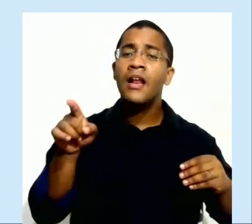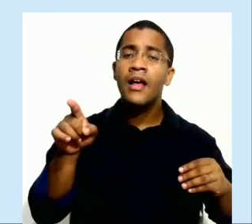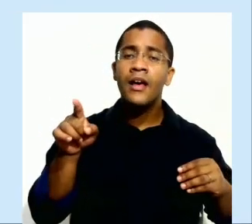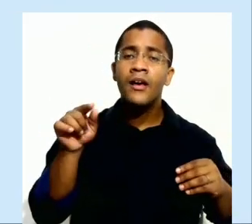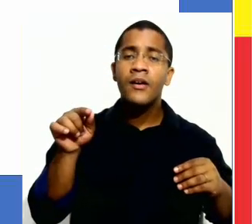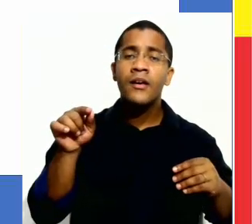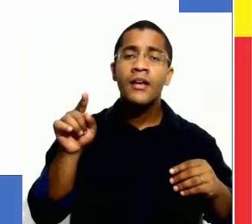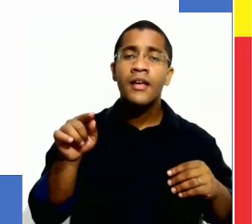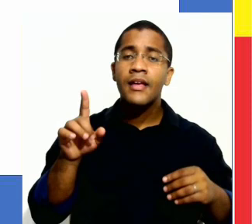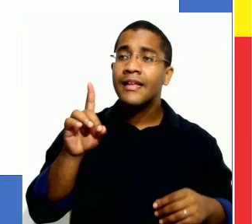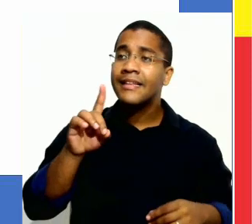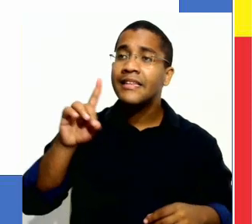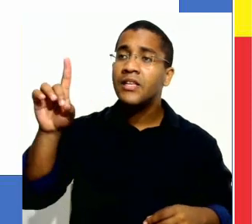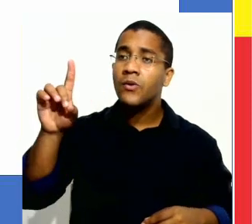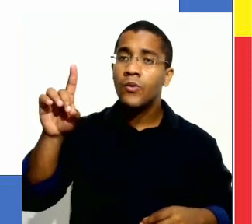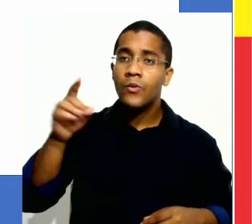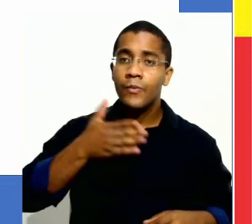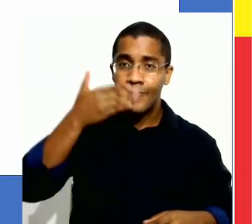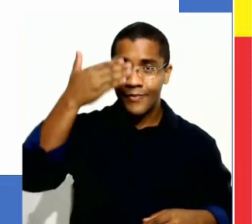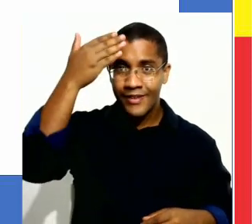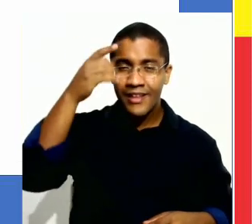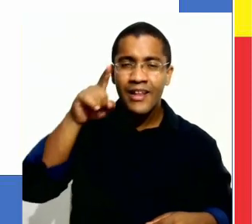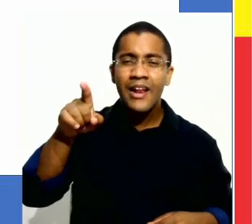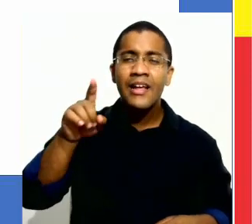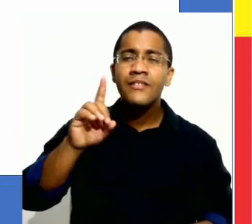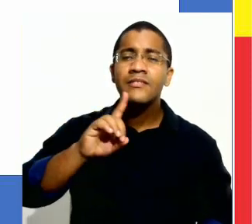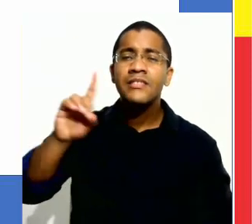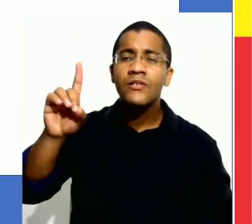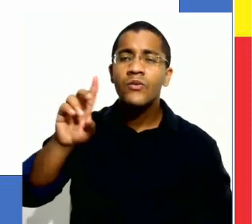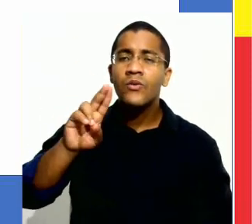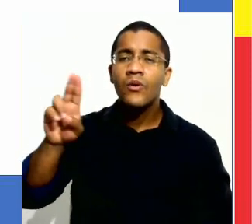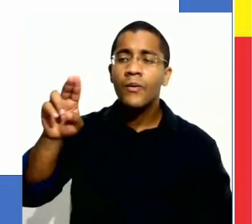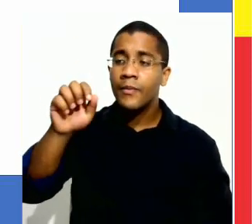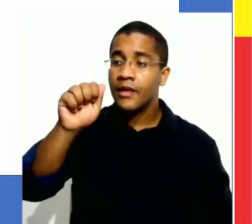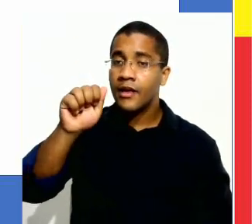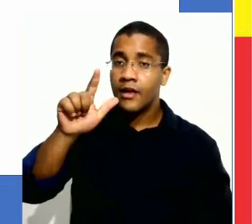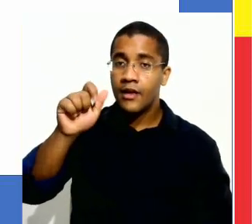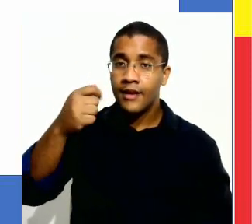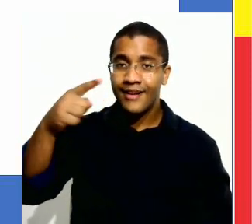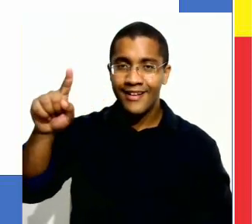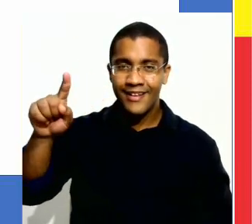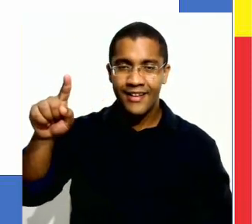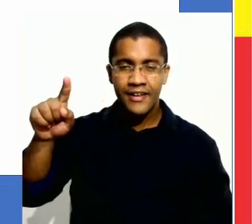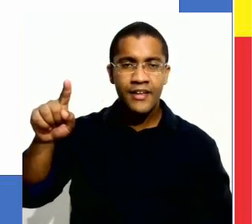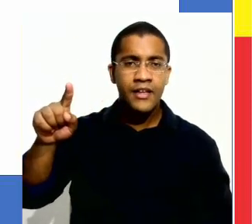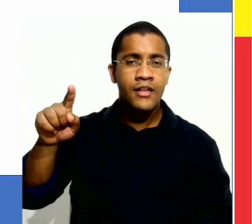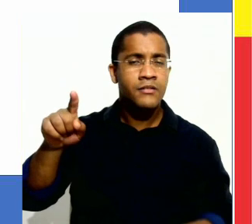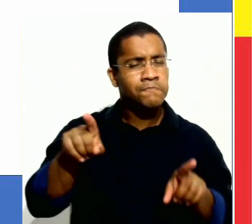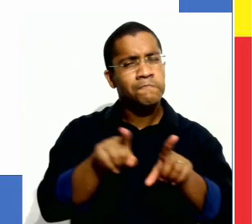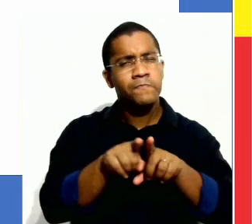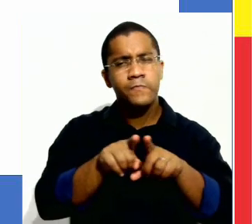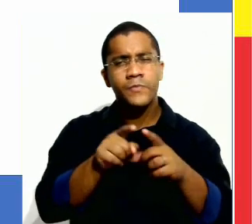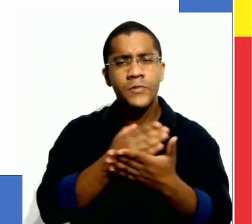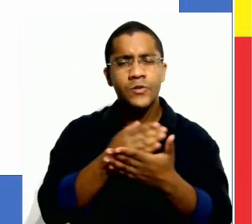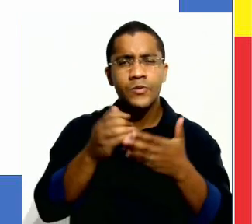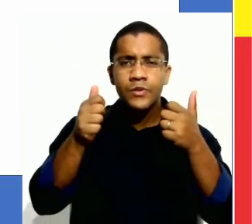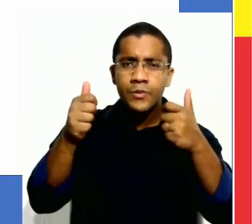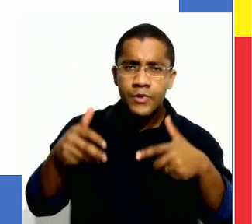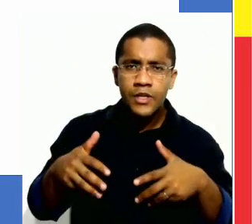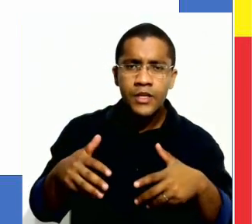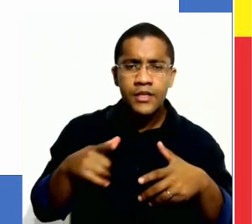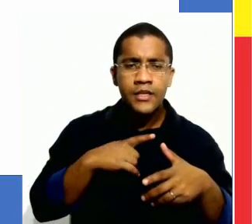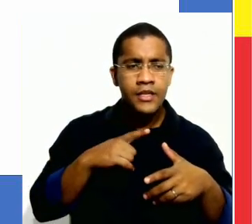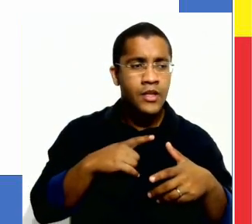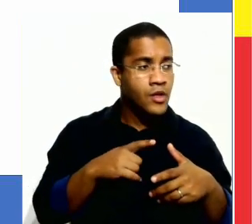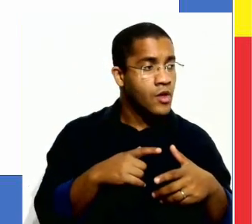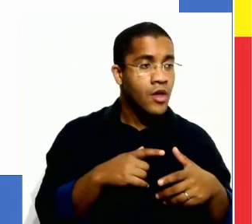muçulmano, O grande Alá. Então, também se diz que cada um dos